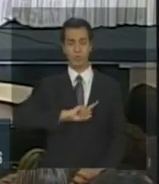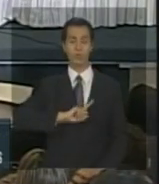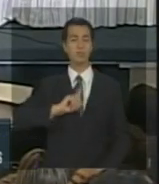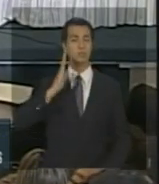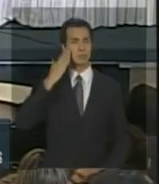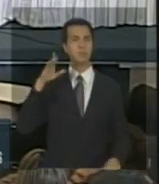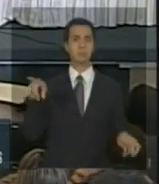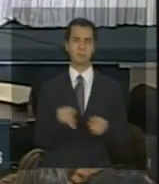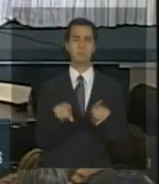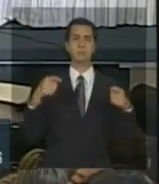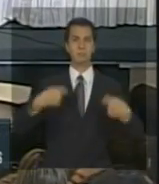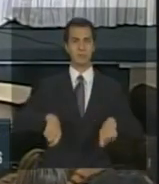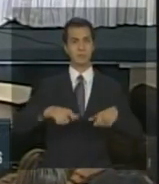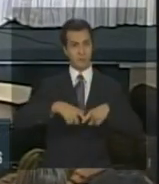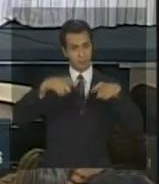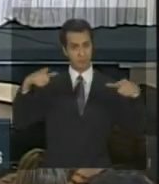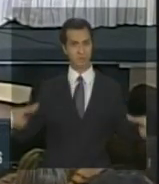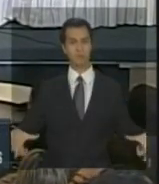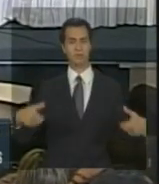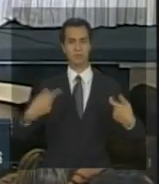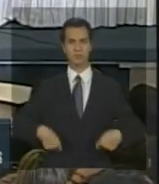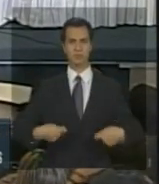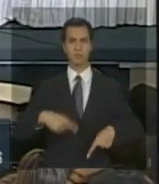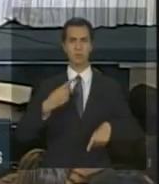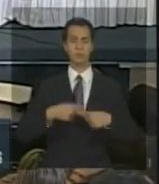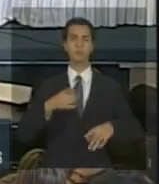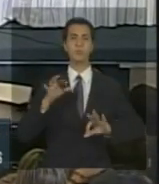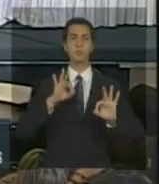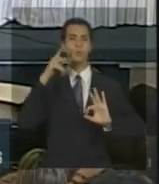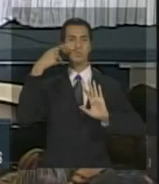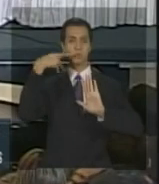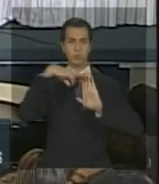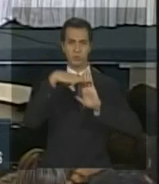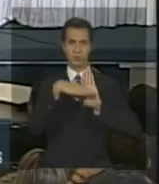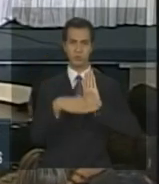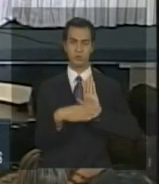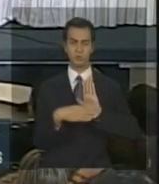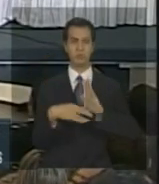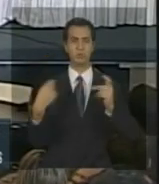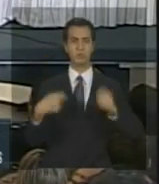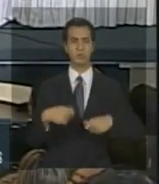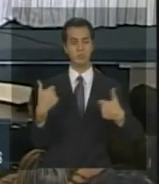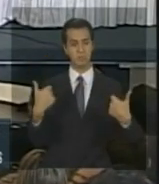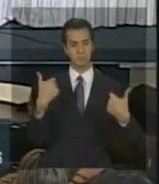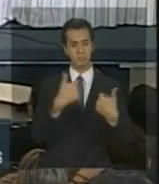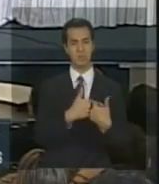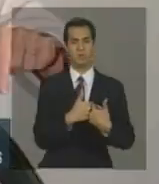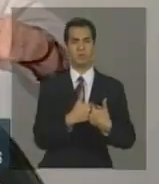precisamos ampliar, porque a proximidade do programa com a localização,